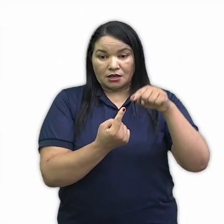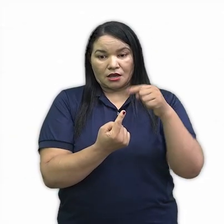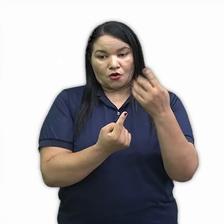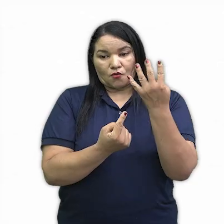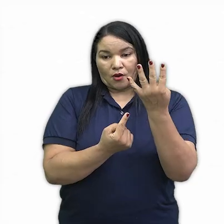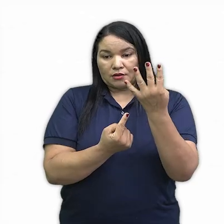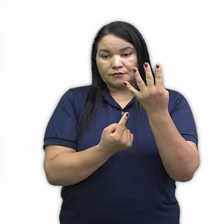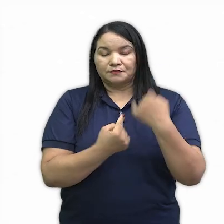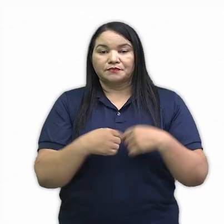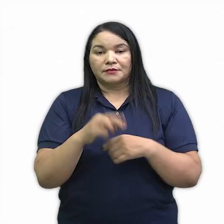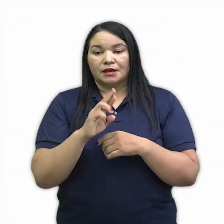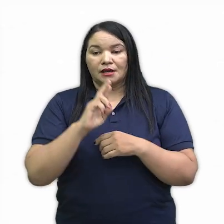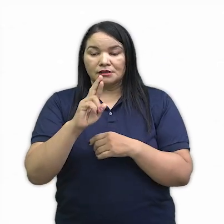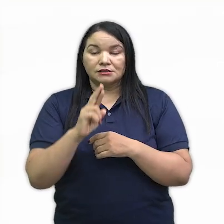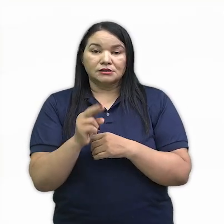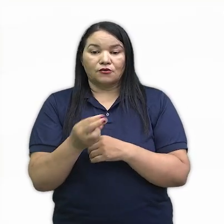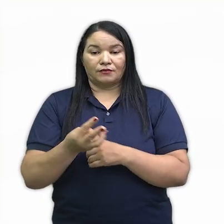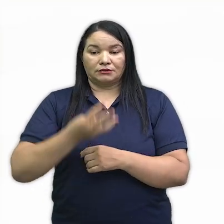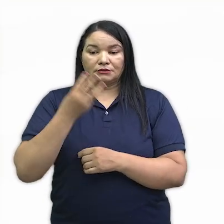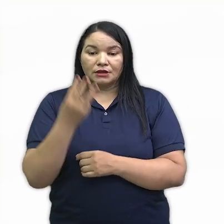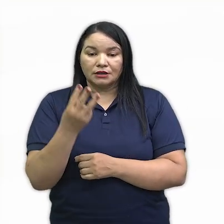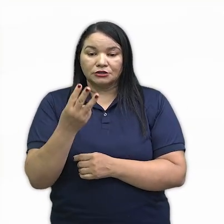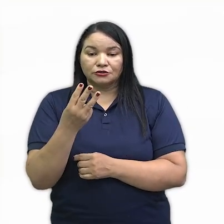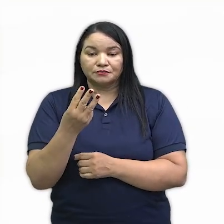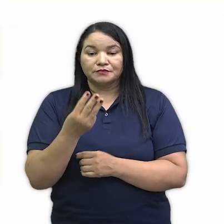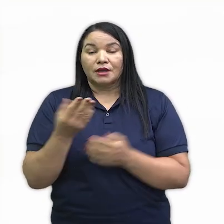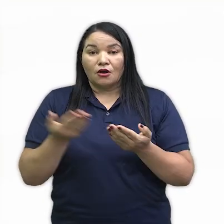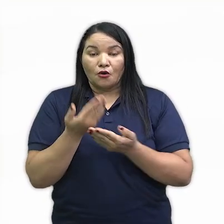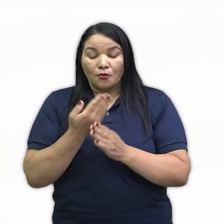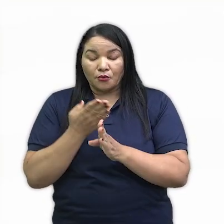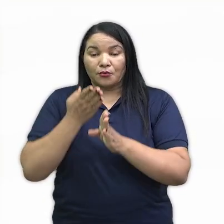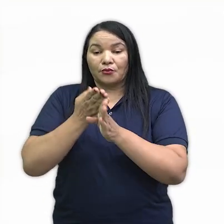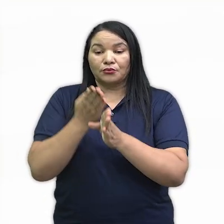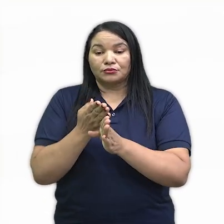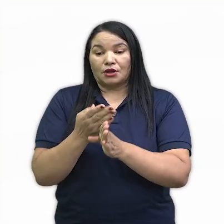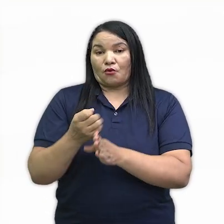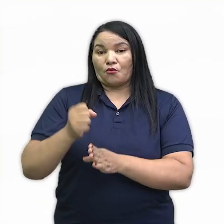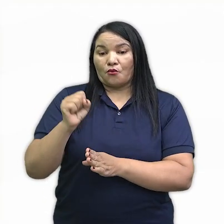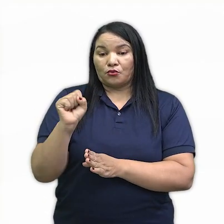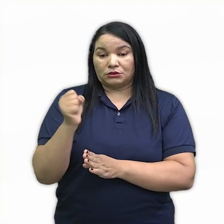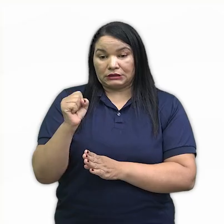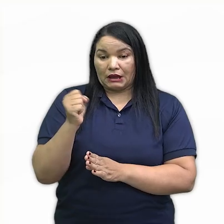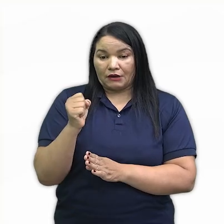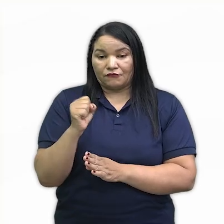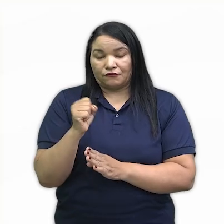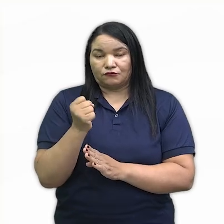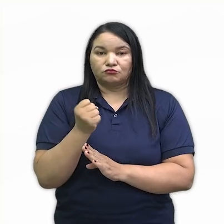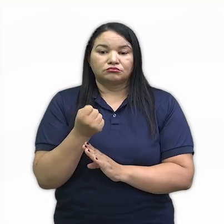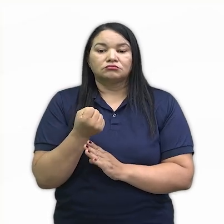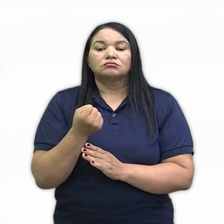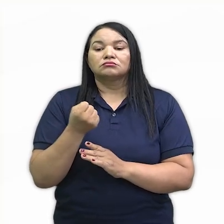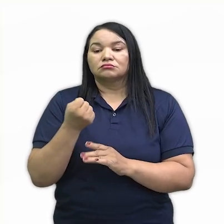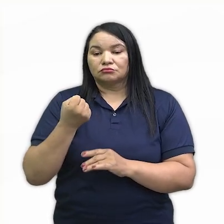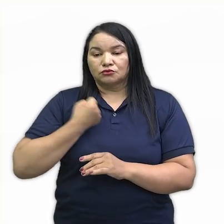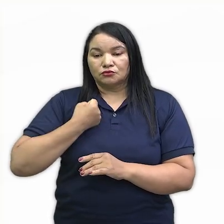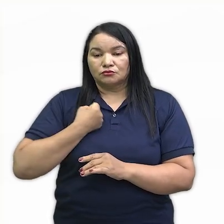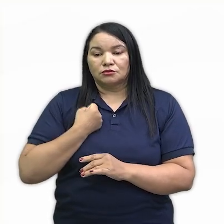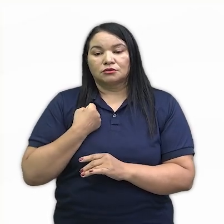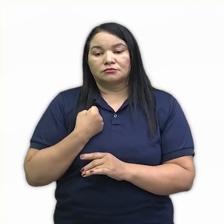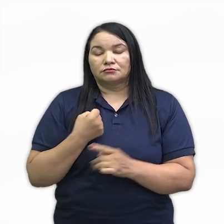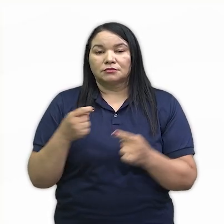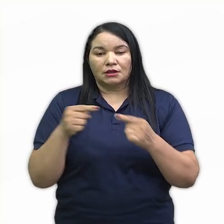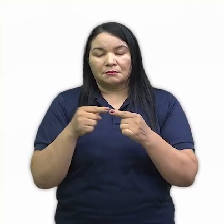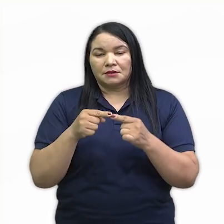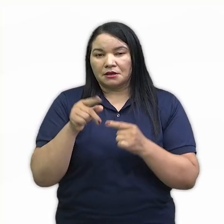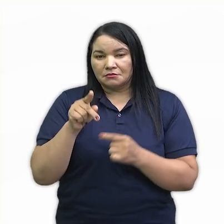a razão é igual a 3, e nós vamos em busca do 8º termo da PG. Então todos os elementos necessários